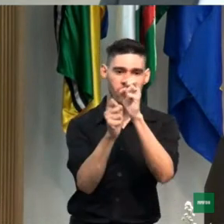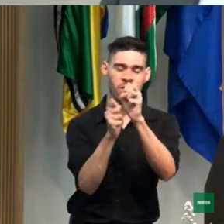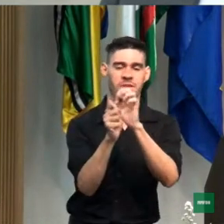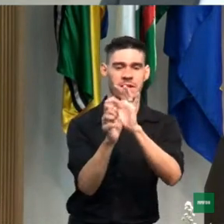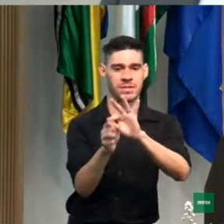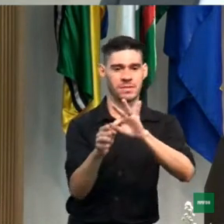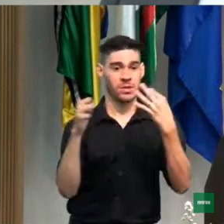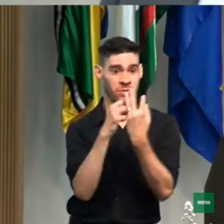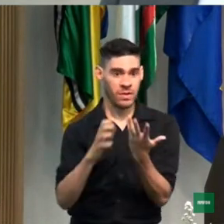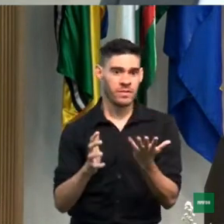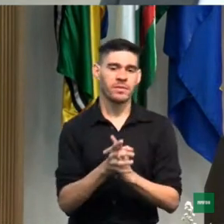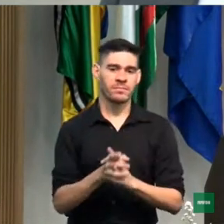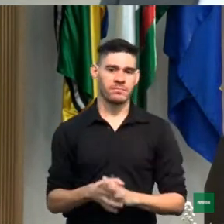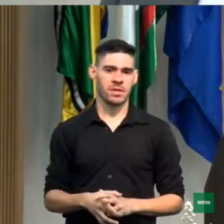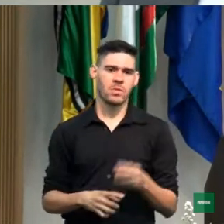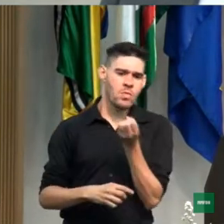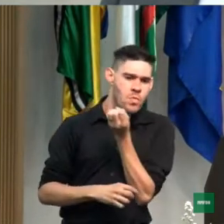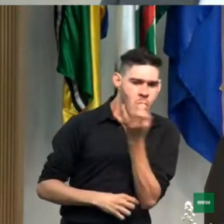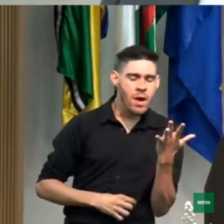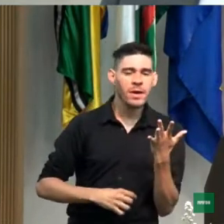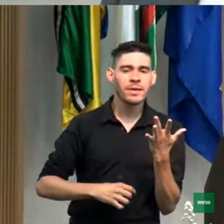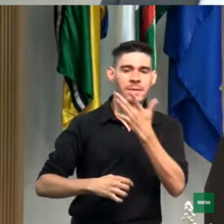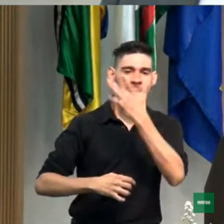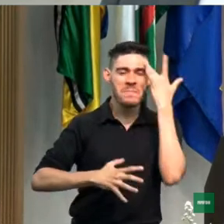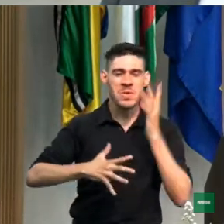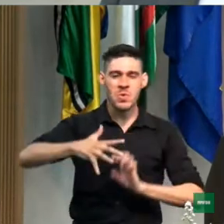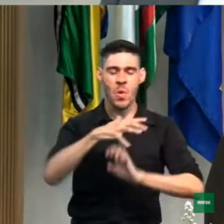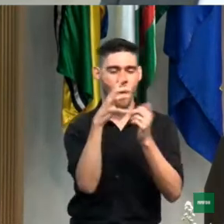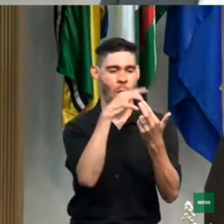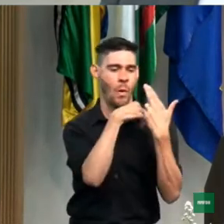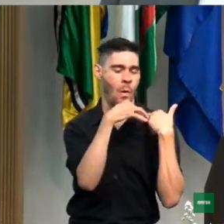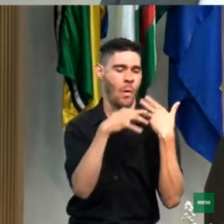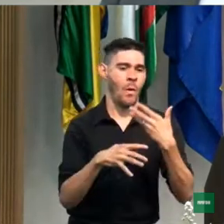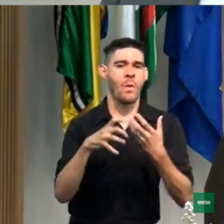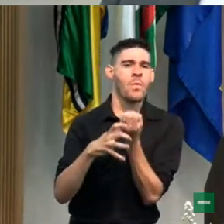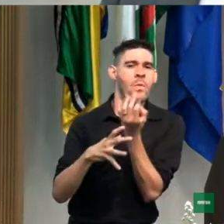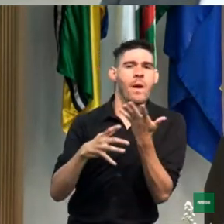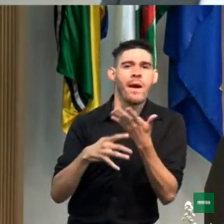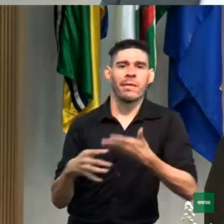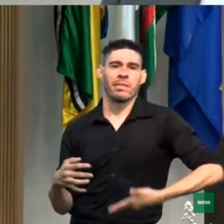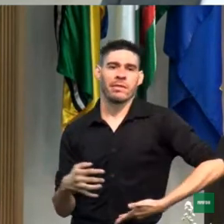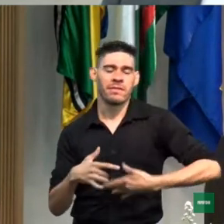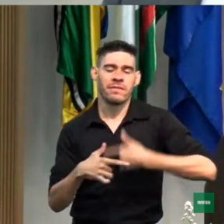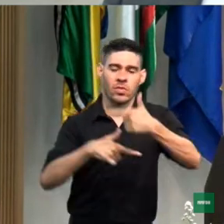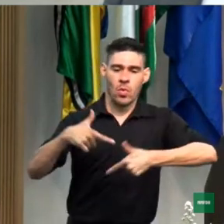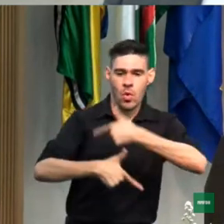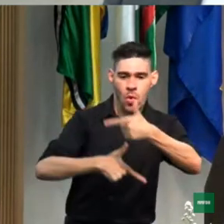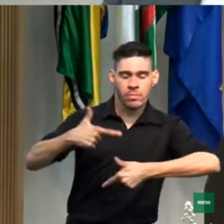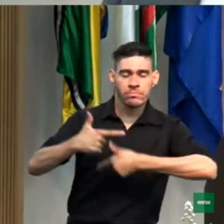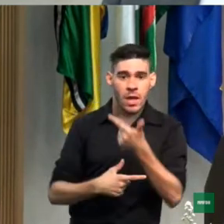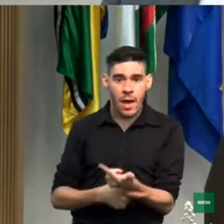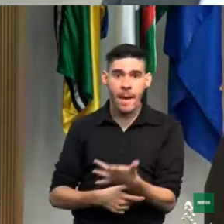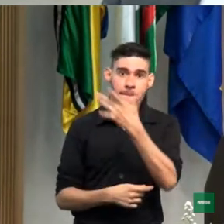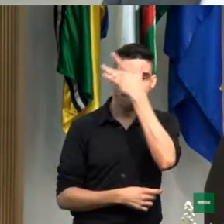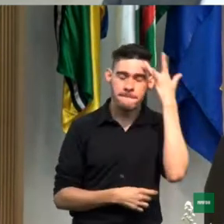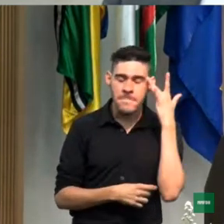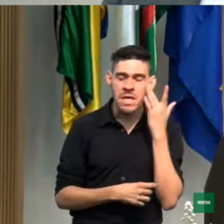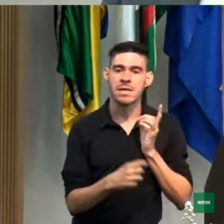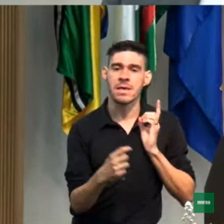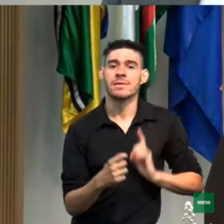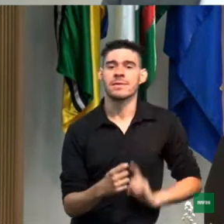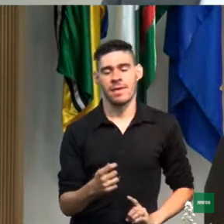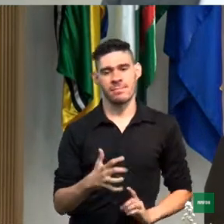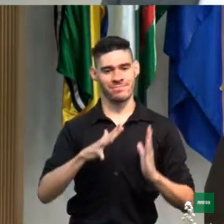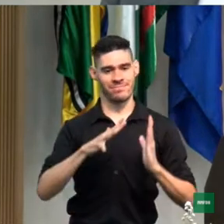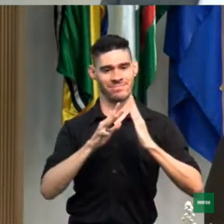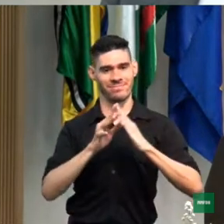Quantos empresários, quantos servidores, quantos empregados com uma pessoa com deficiência em casa?